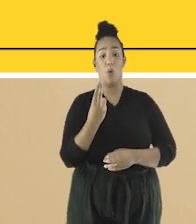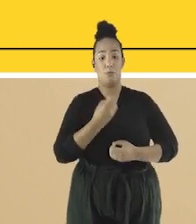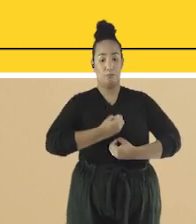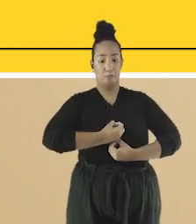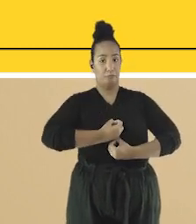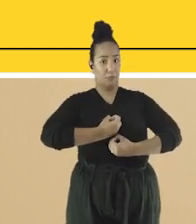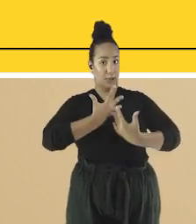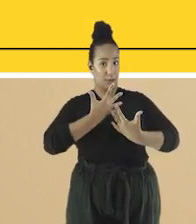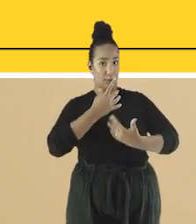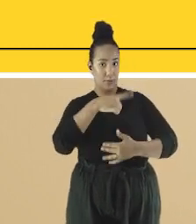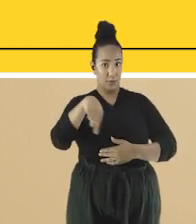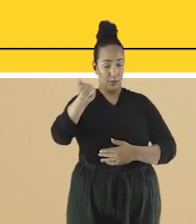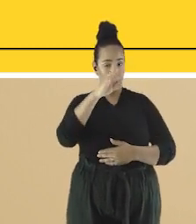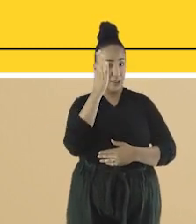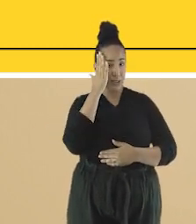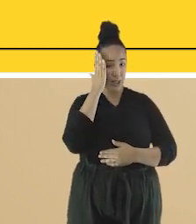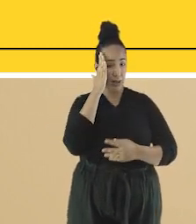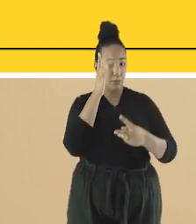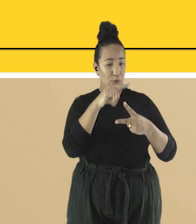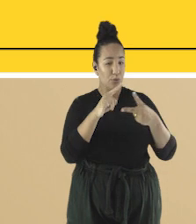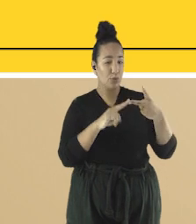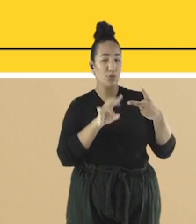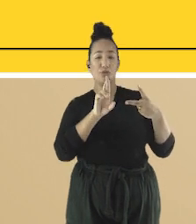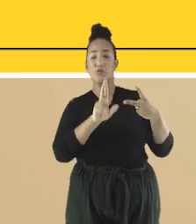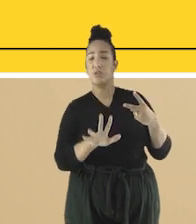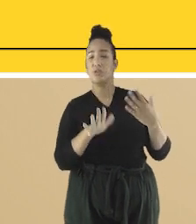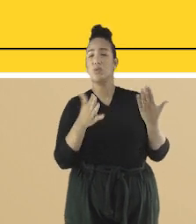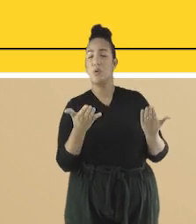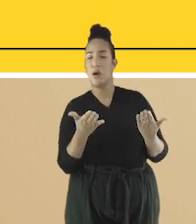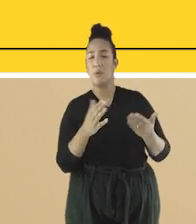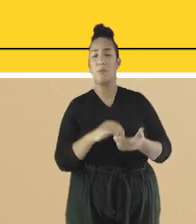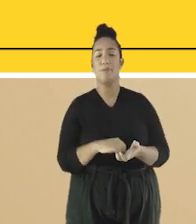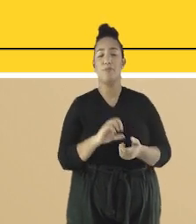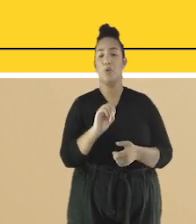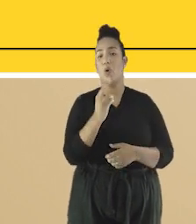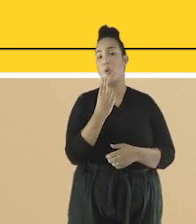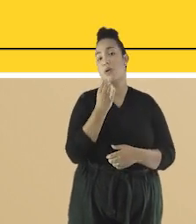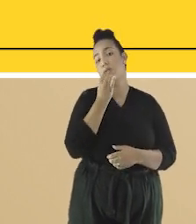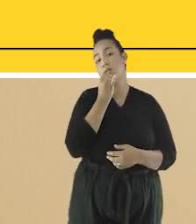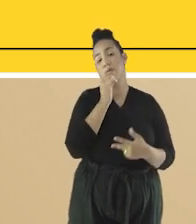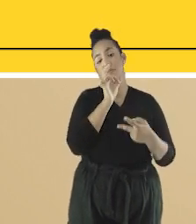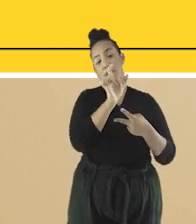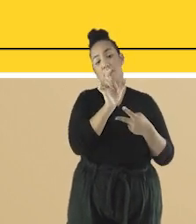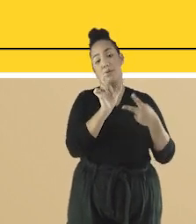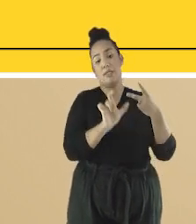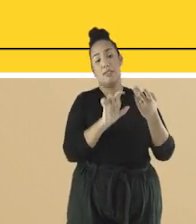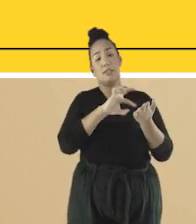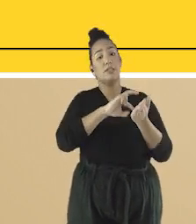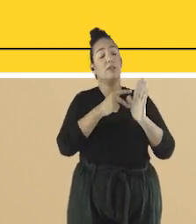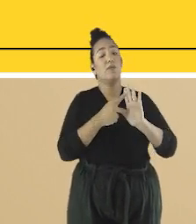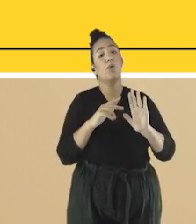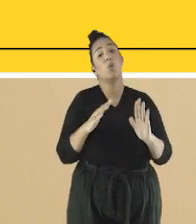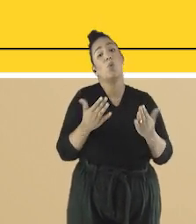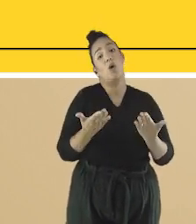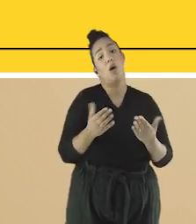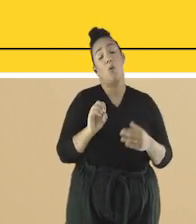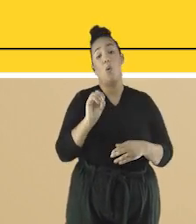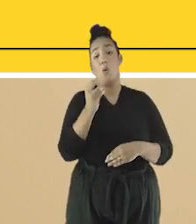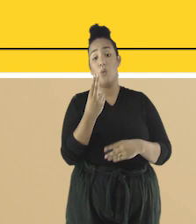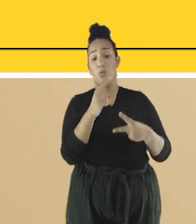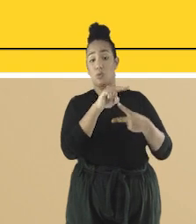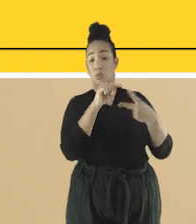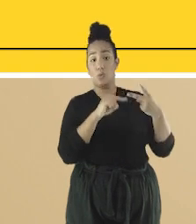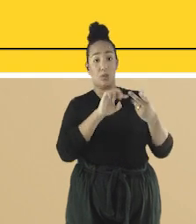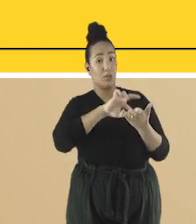sabe a diferença entre esses dois? Já ficaram na dúvida do significado de cada uma dessas palavras? Ou ela se refere à mesma